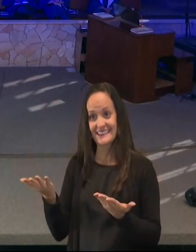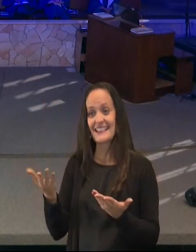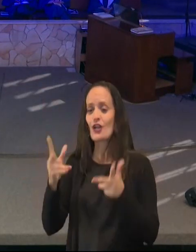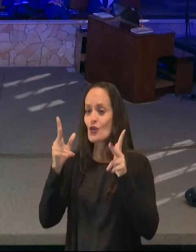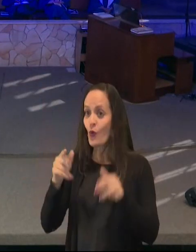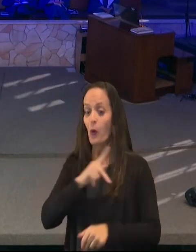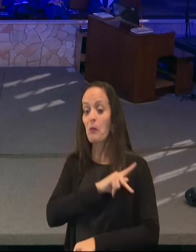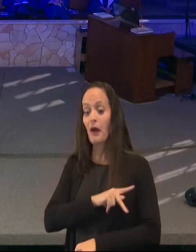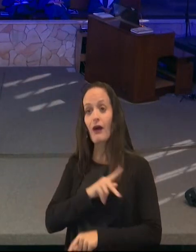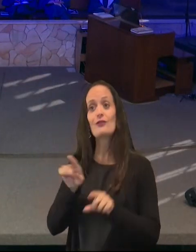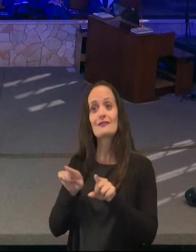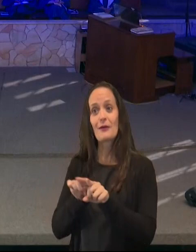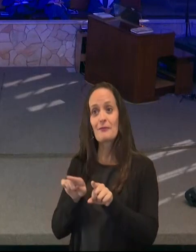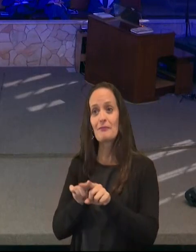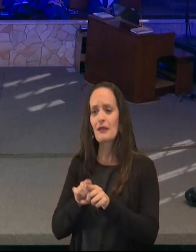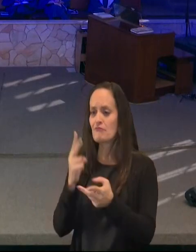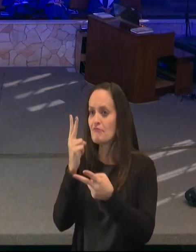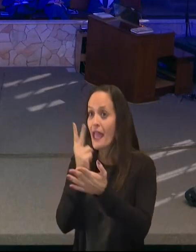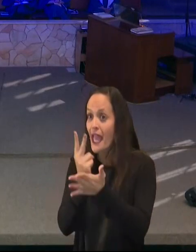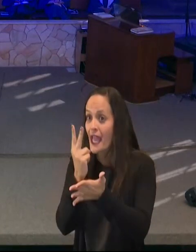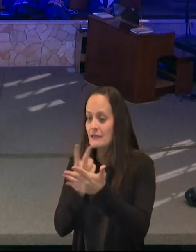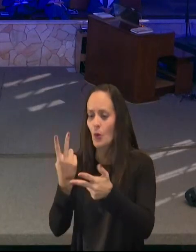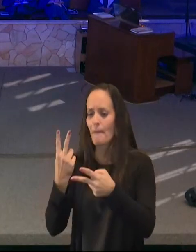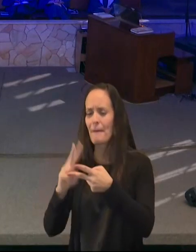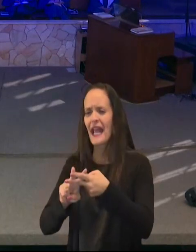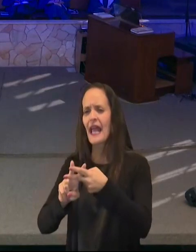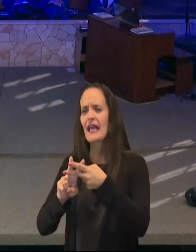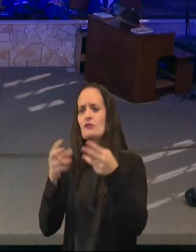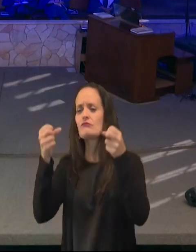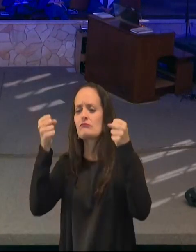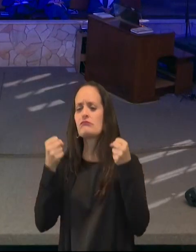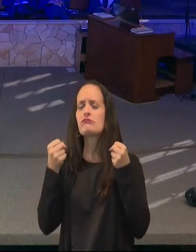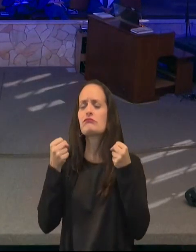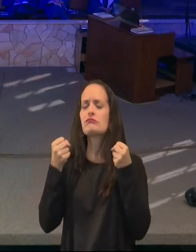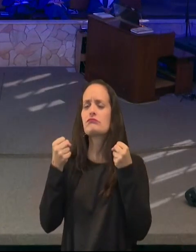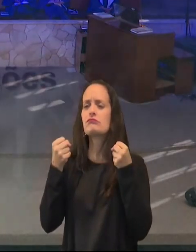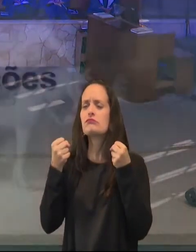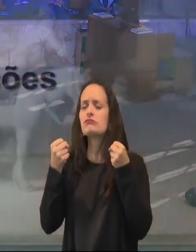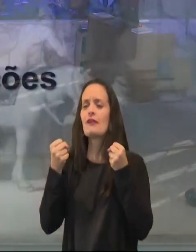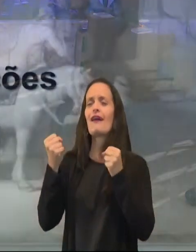Aquele homem agora, que não der ouvido à palavra da salvação,